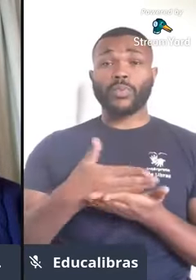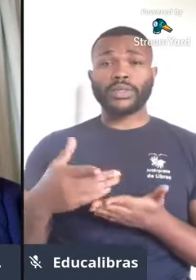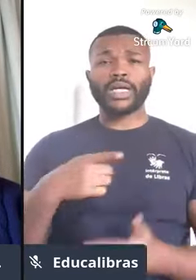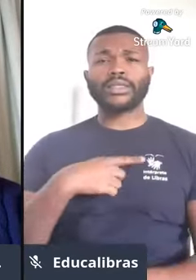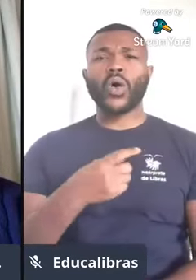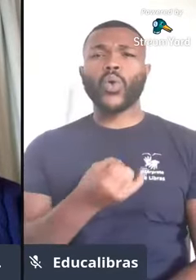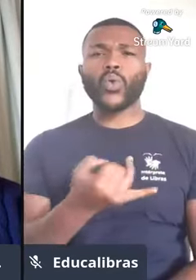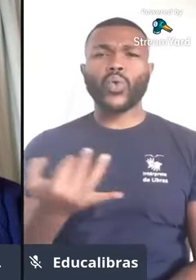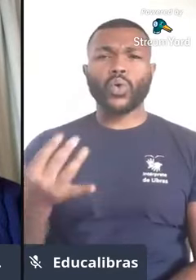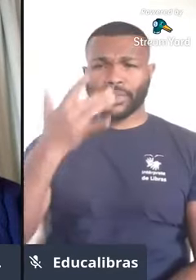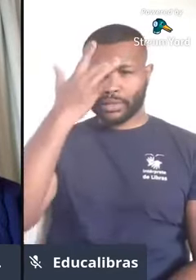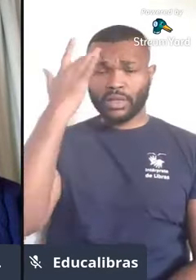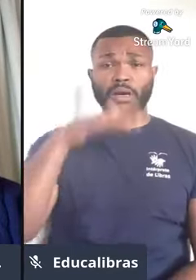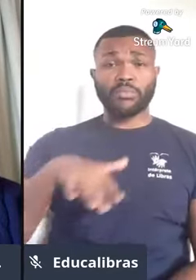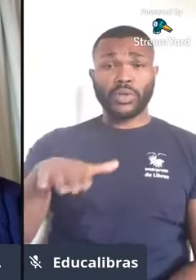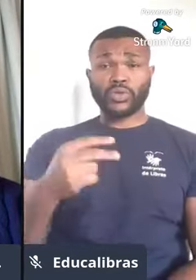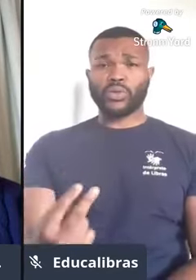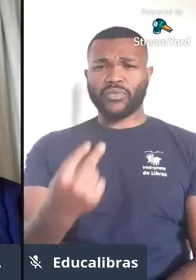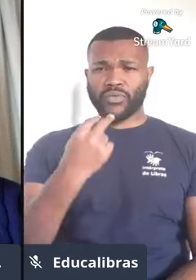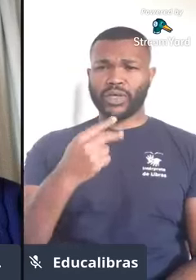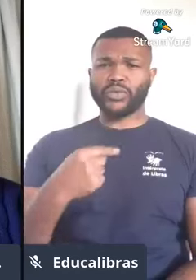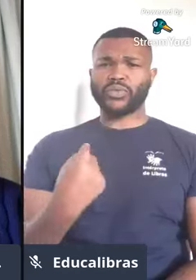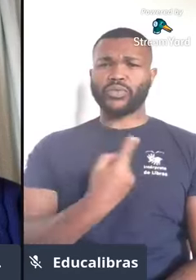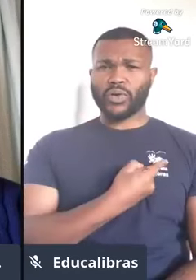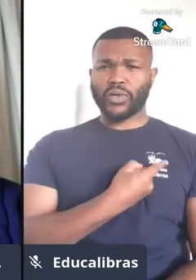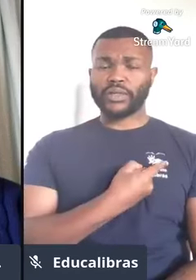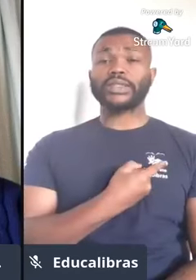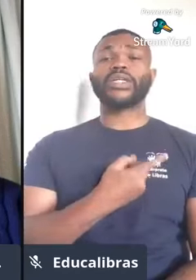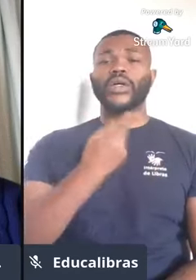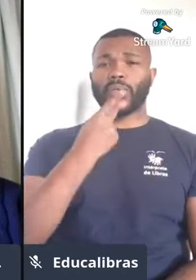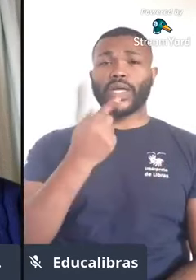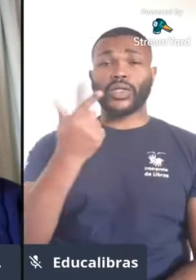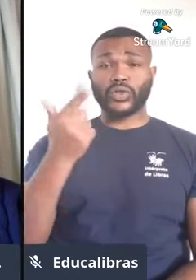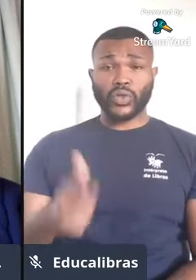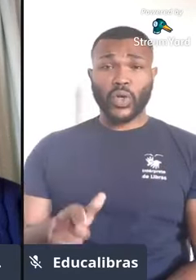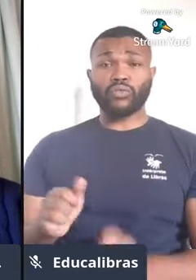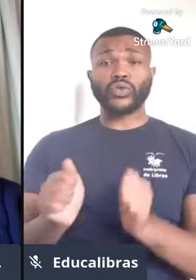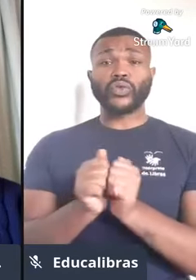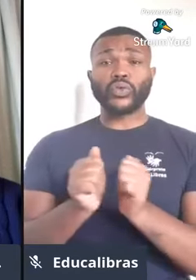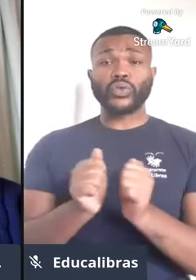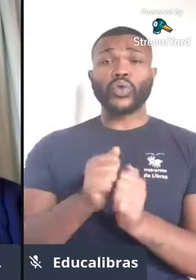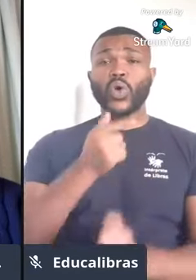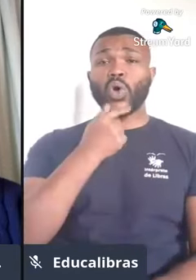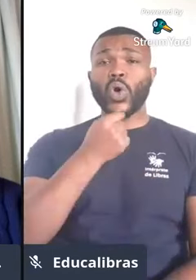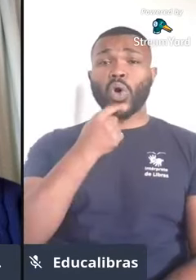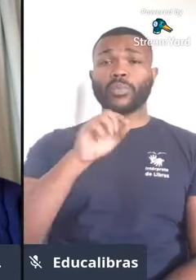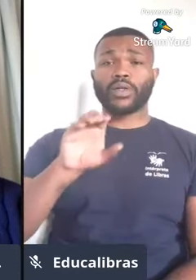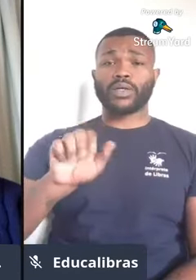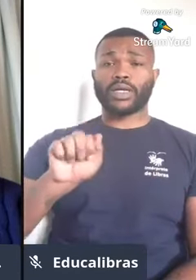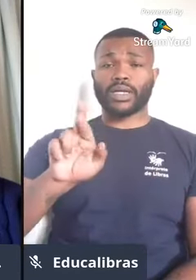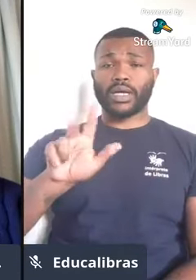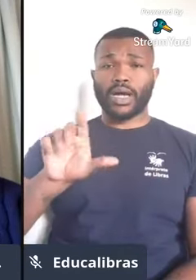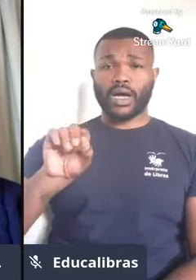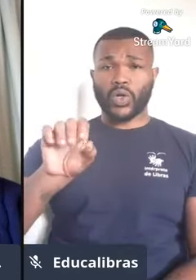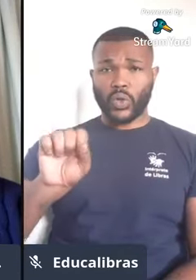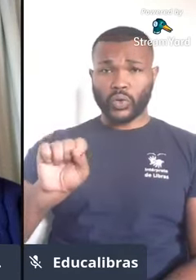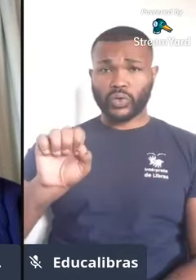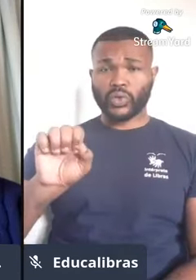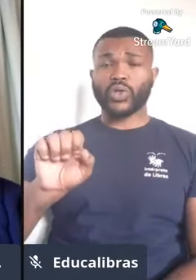pessoas nos acompanhando. De novo, nós estamos aqui com o Dr. José Carlos do Carmo, conhecido como